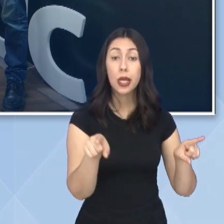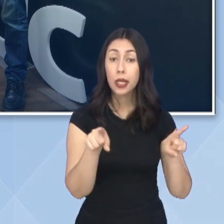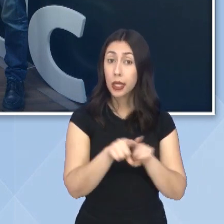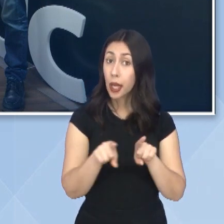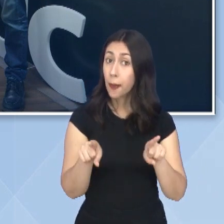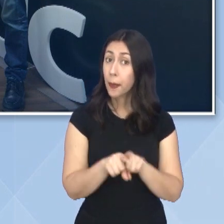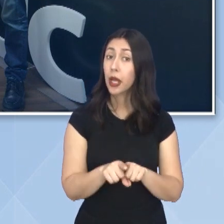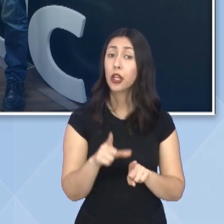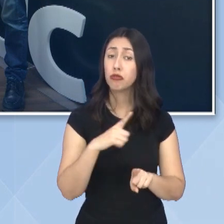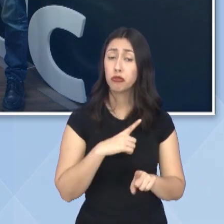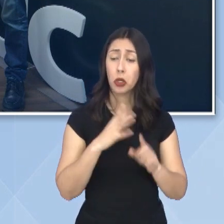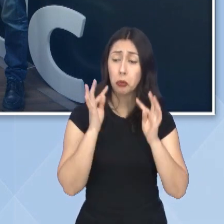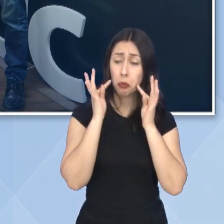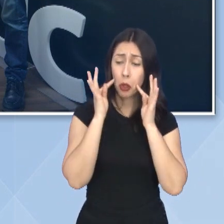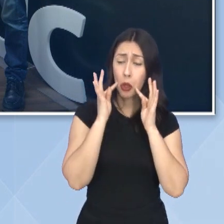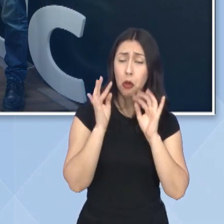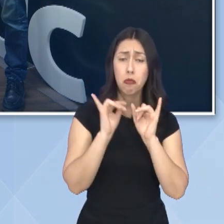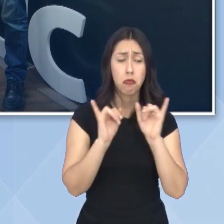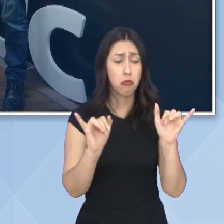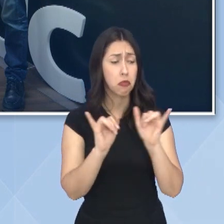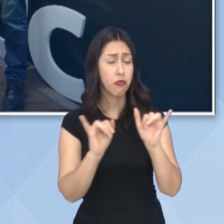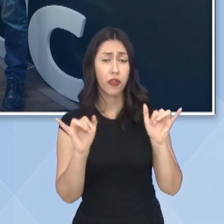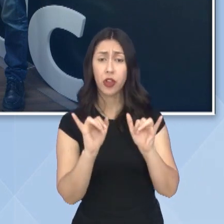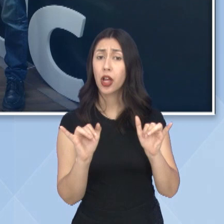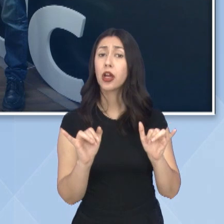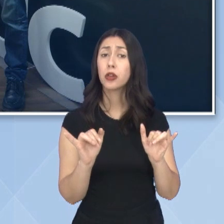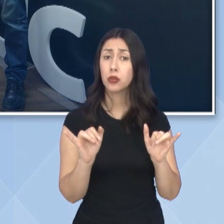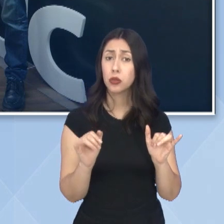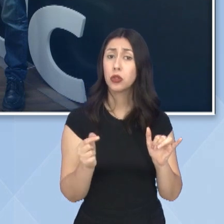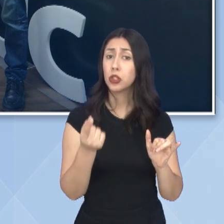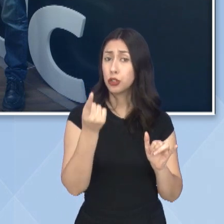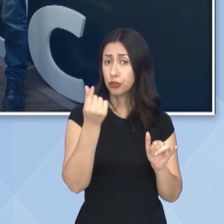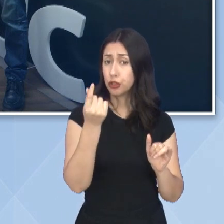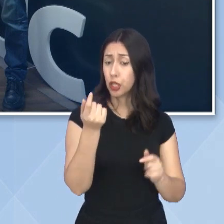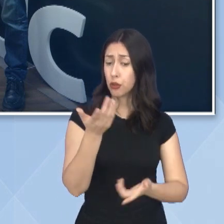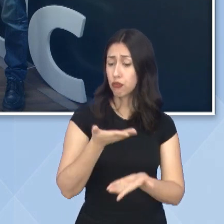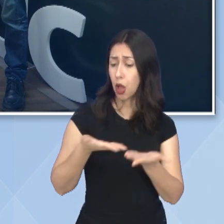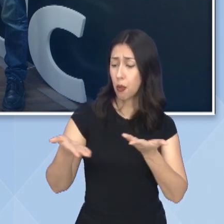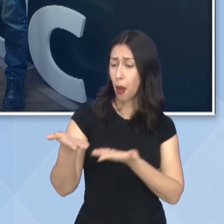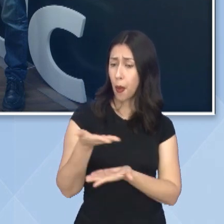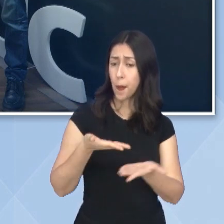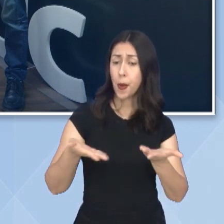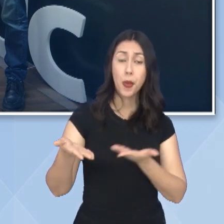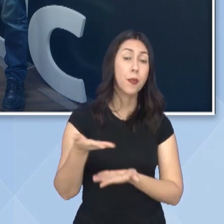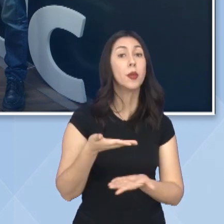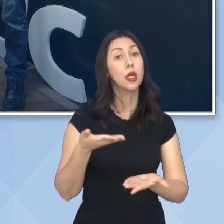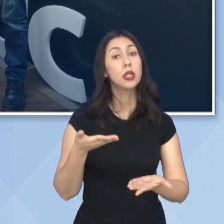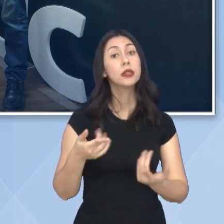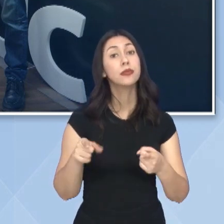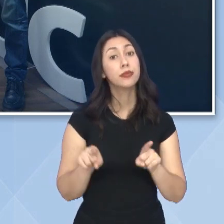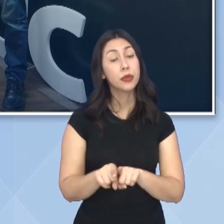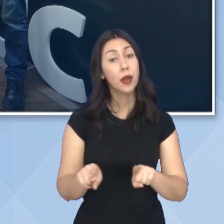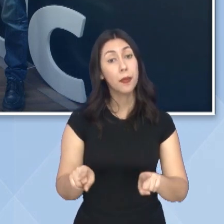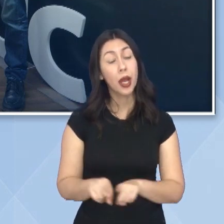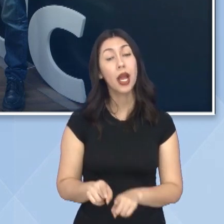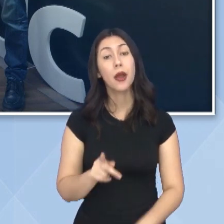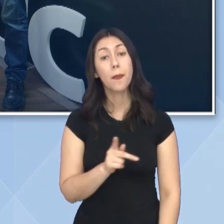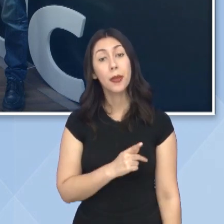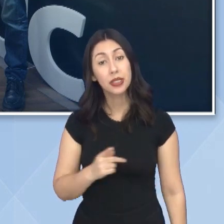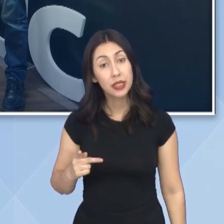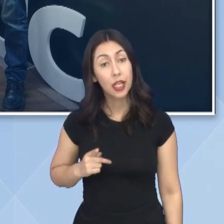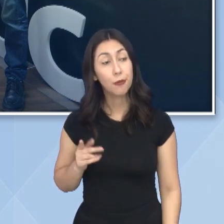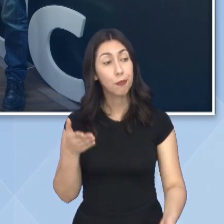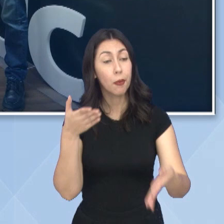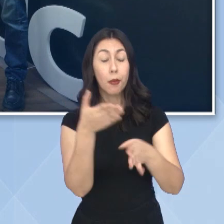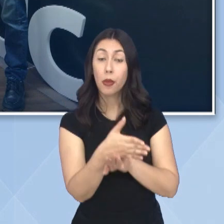vários testemunhos de quanto que eles estão gerando aí no dia a dia. Vossa Excelência esteve lá também, senhor presidente. Então, foi